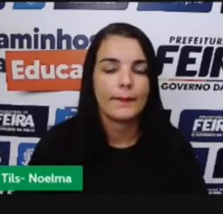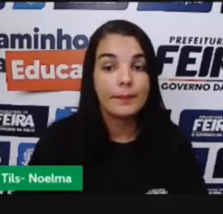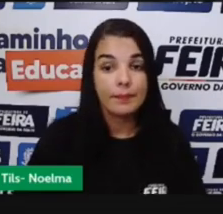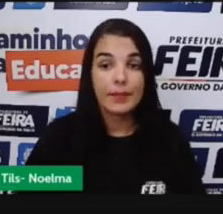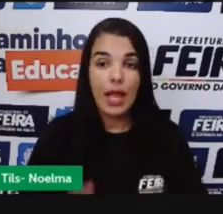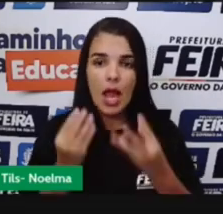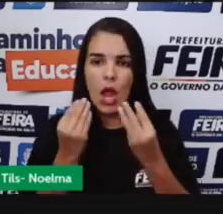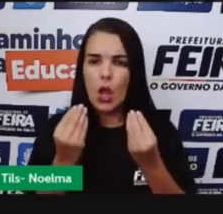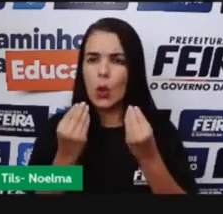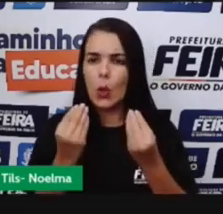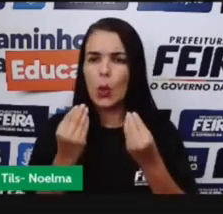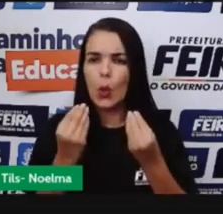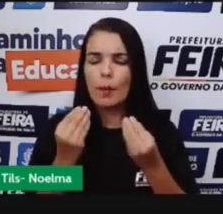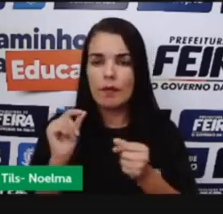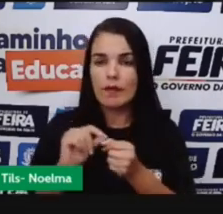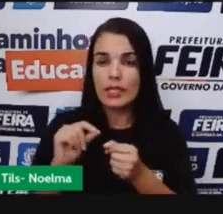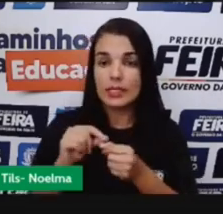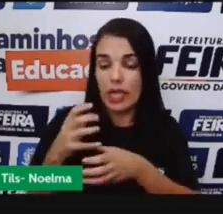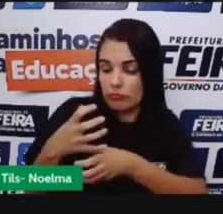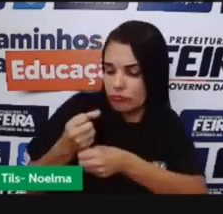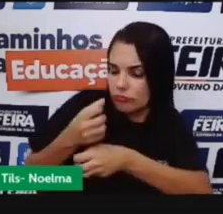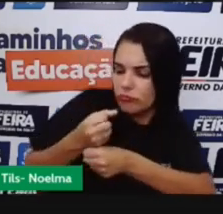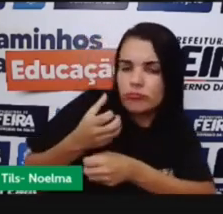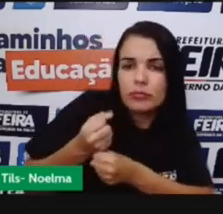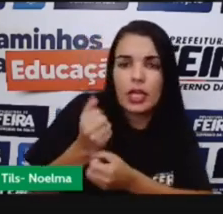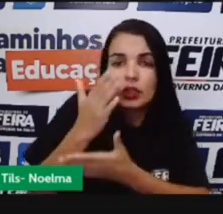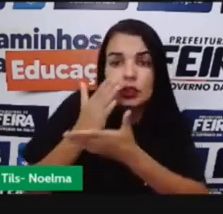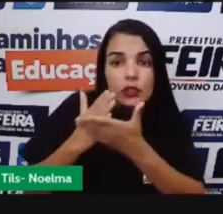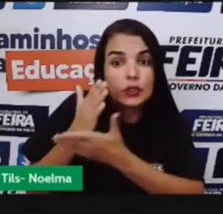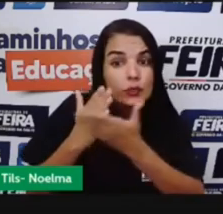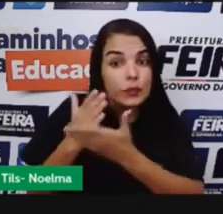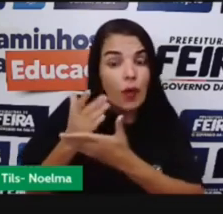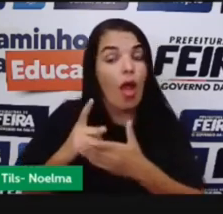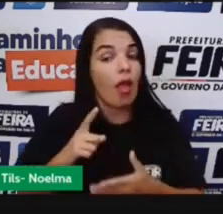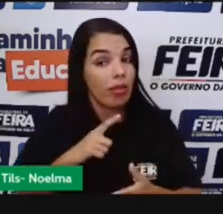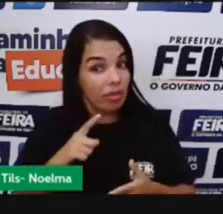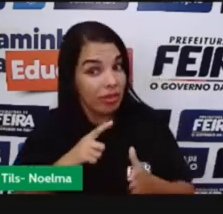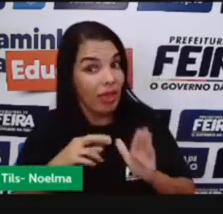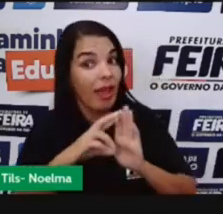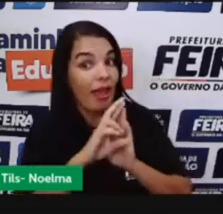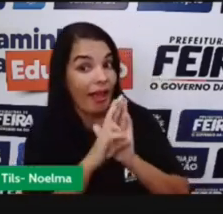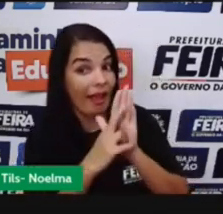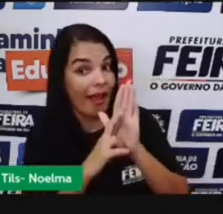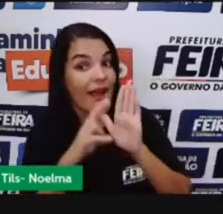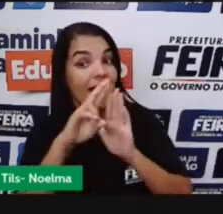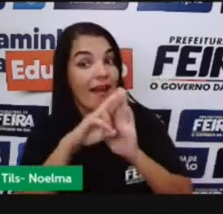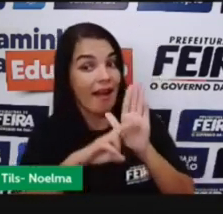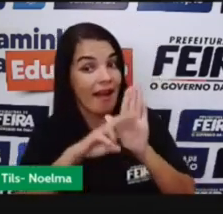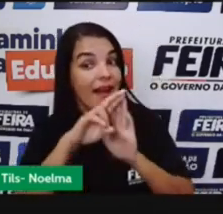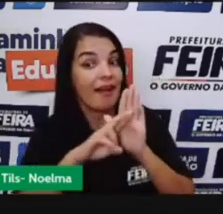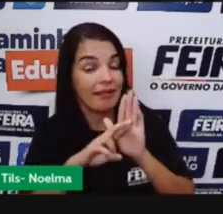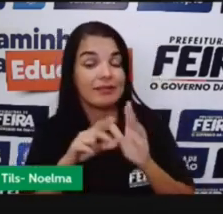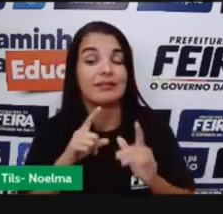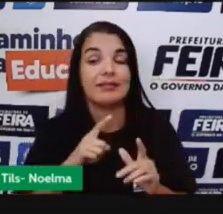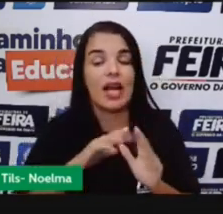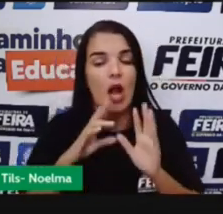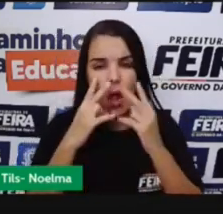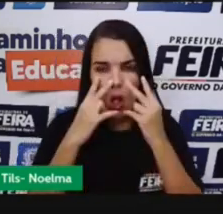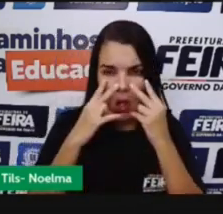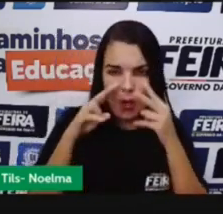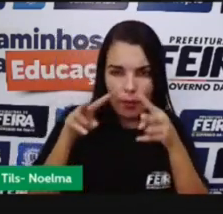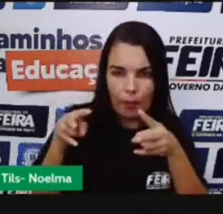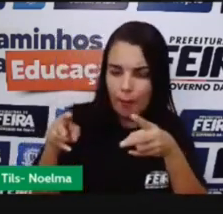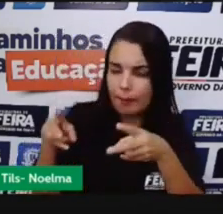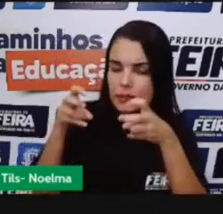Como fazer uma conta de dividir? A gente tem algumas regrinhas para poder fazer essas contas, né? Para dividir números inteiros, porque